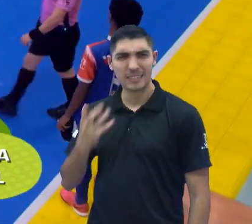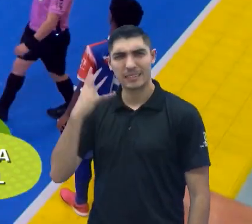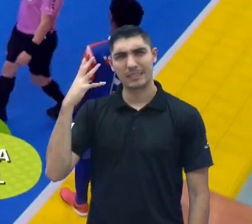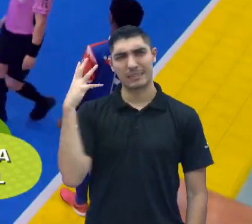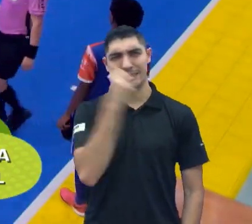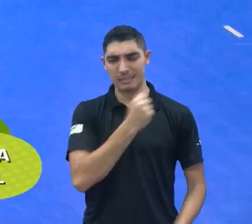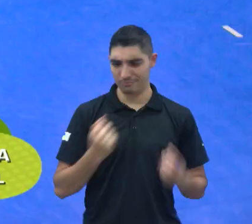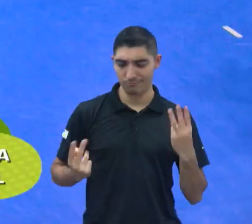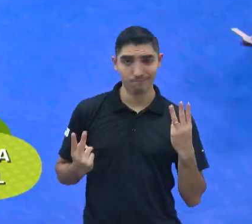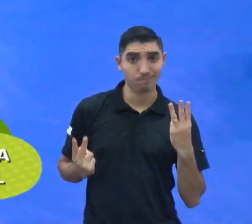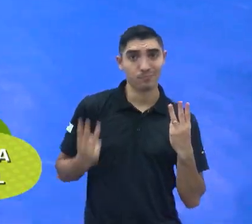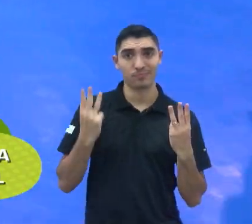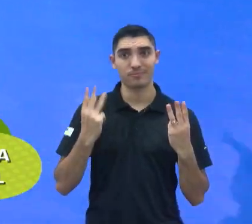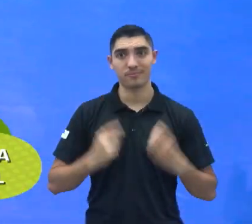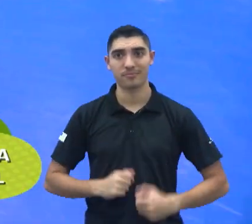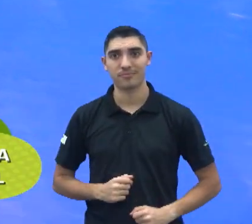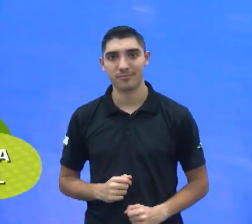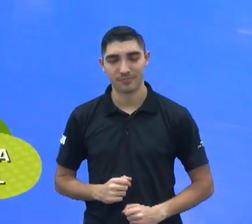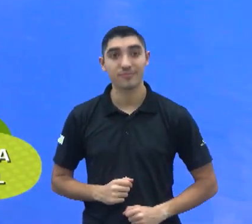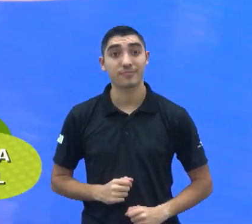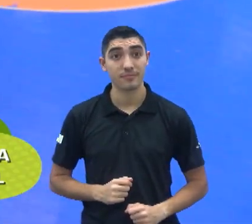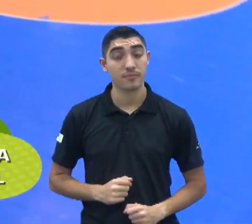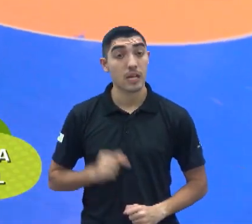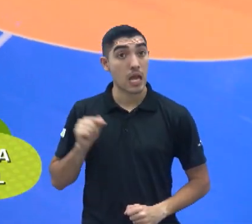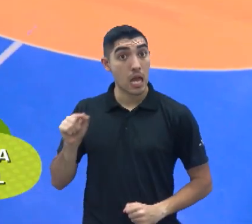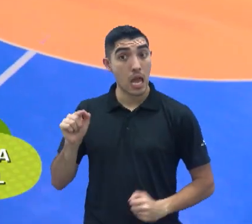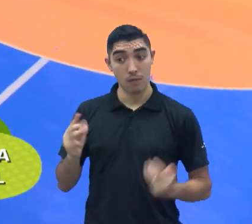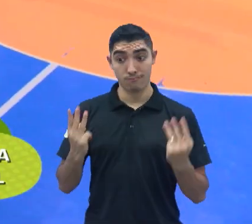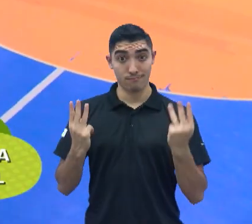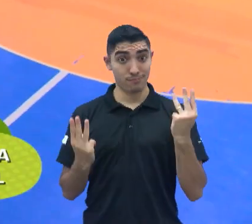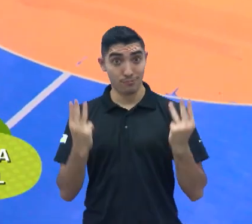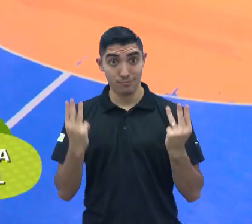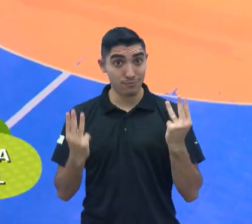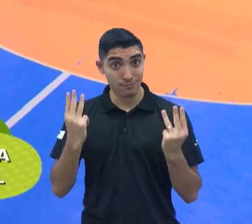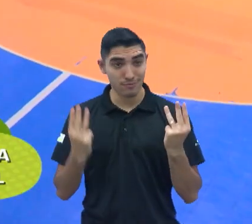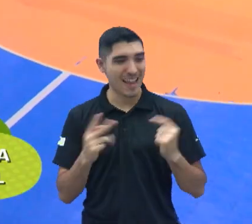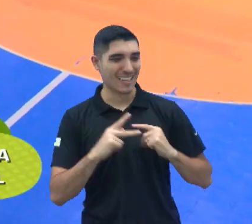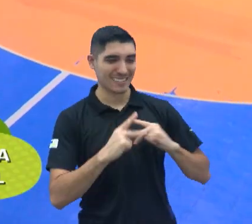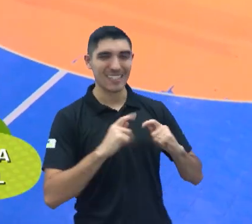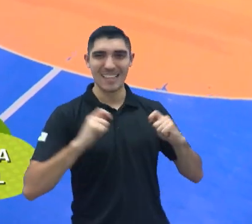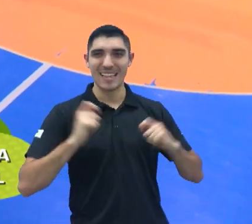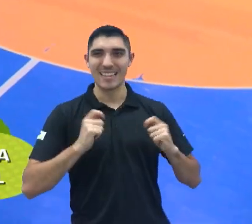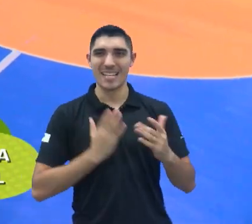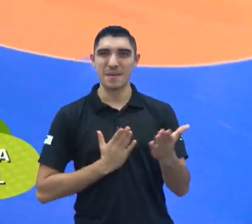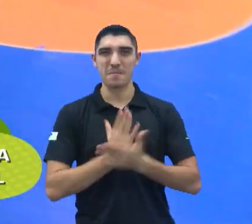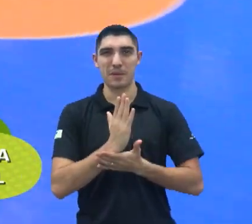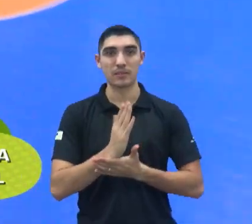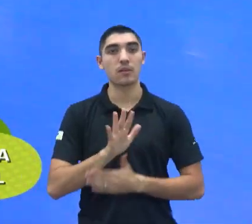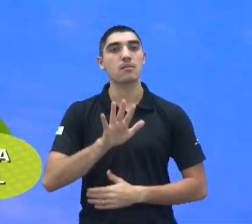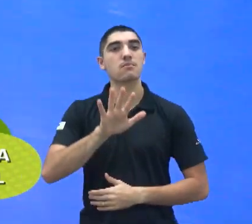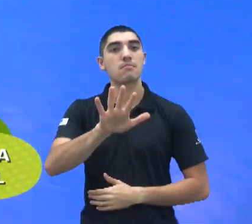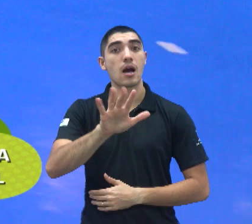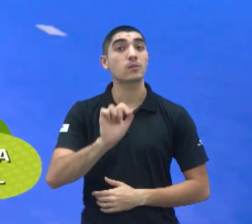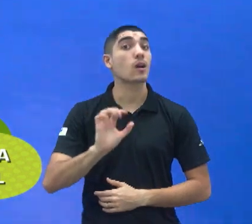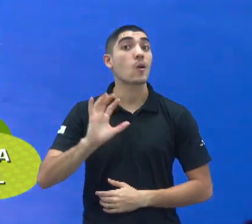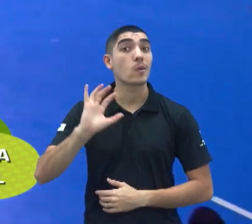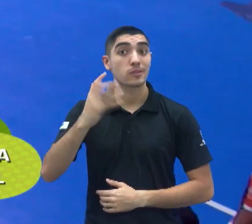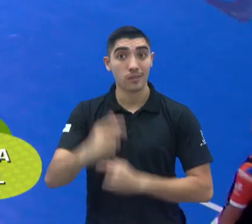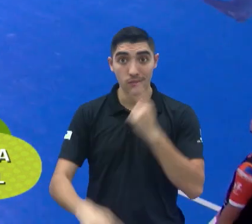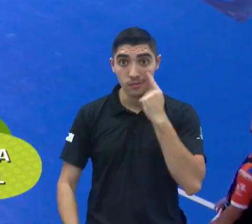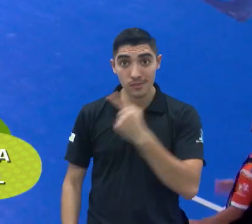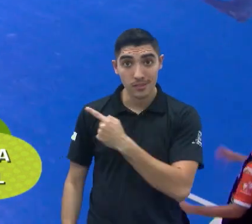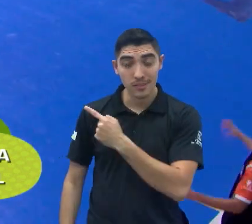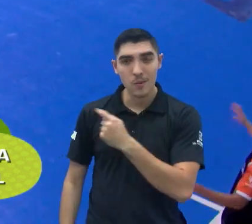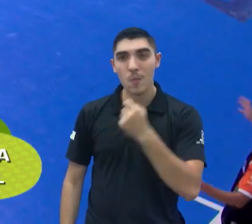3-3. A igualdade dava a classificação para o São José. Mas o goleiro João queria a vitória e